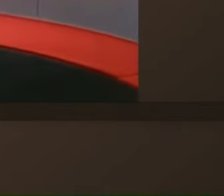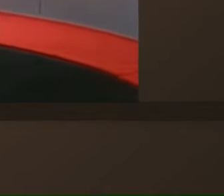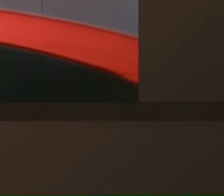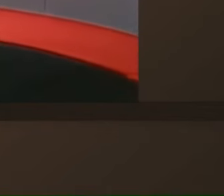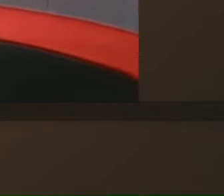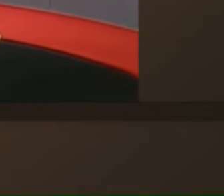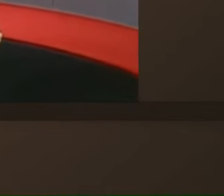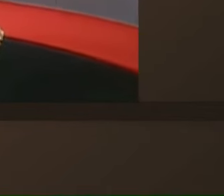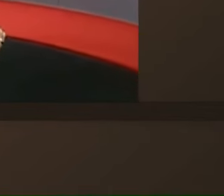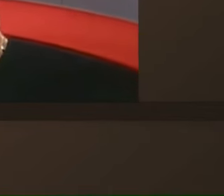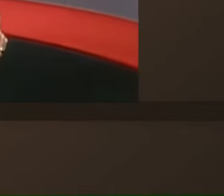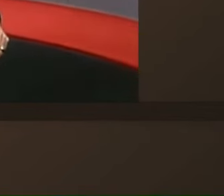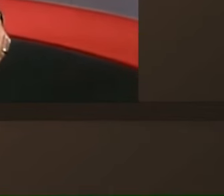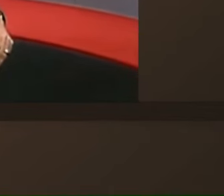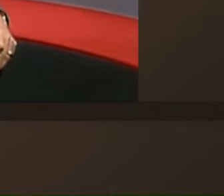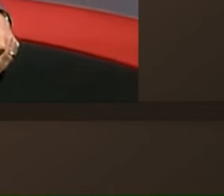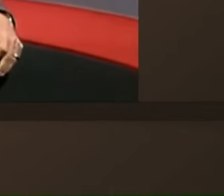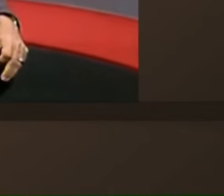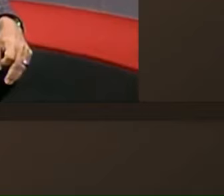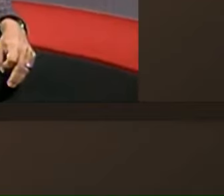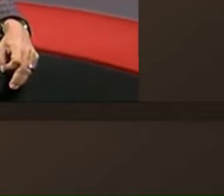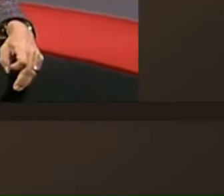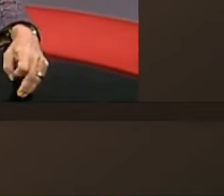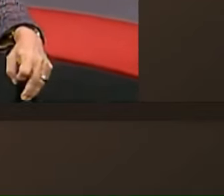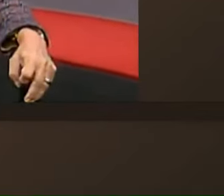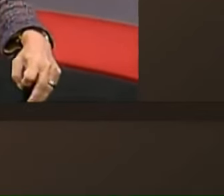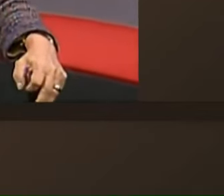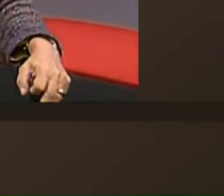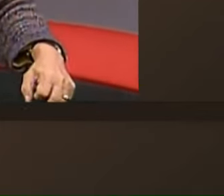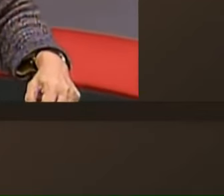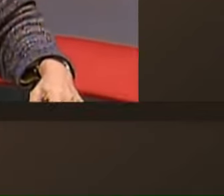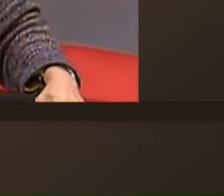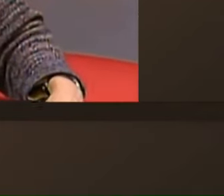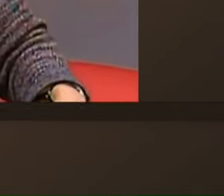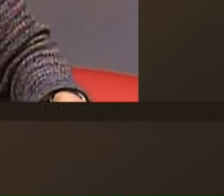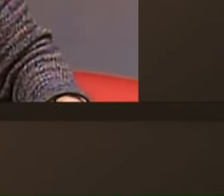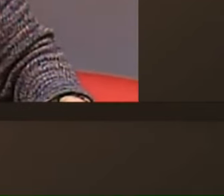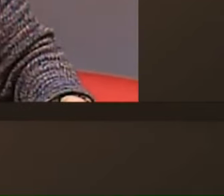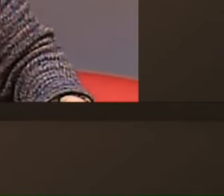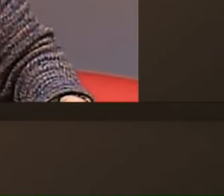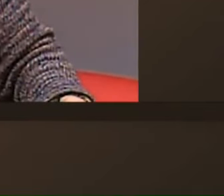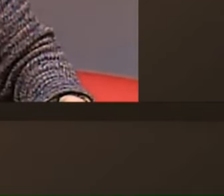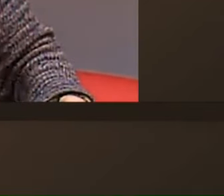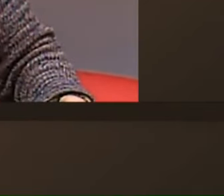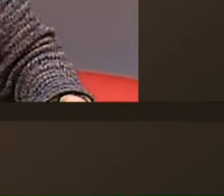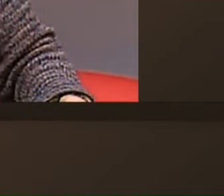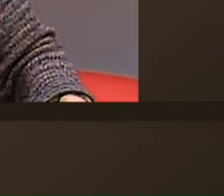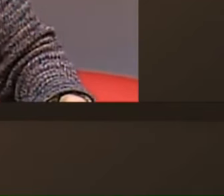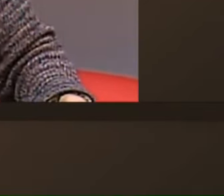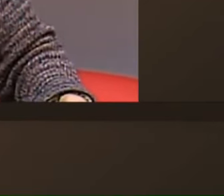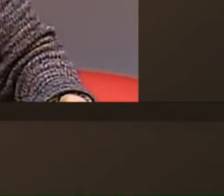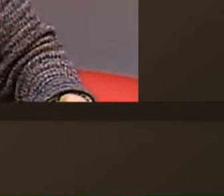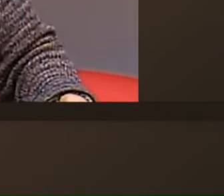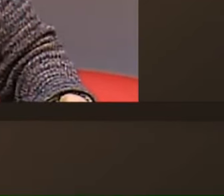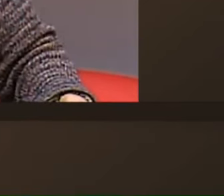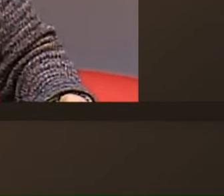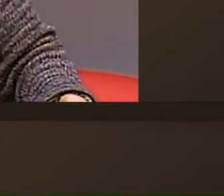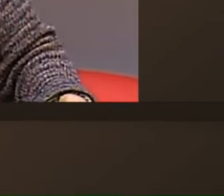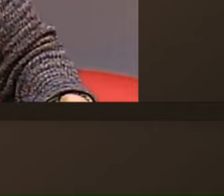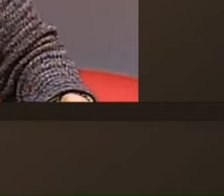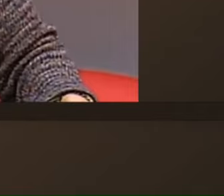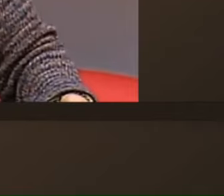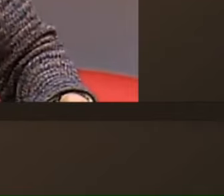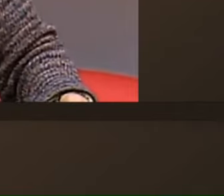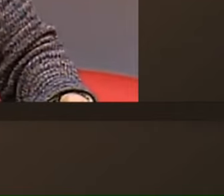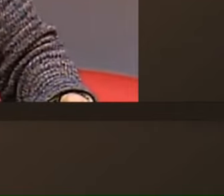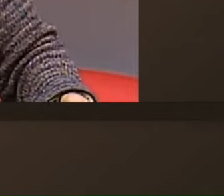não vai legal. E aí, Matinas, a imprensa tem uma responsabilidade central. Não pode desinformar.